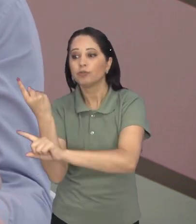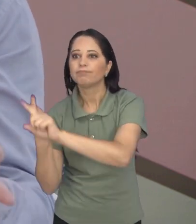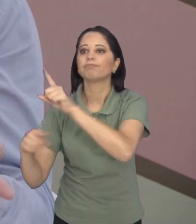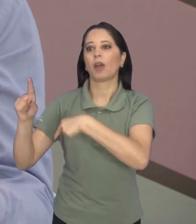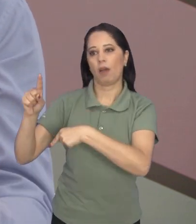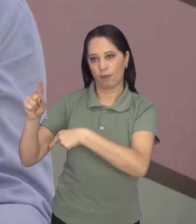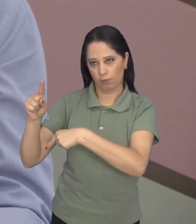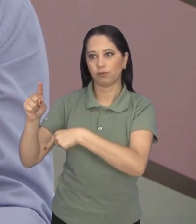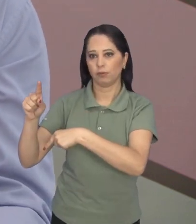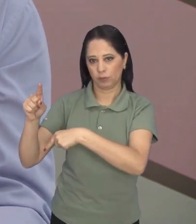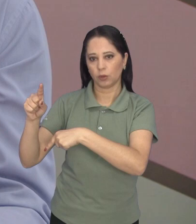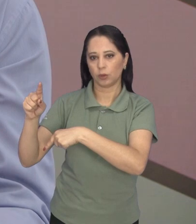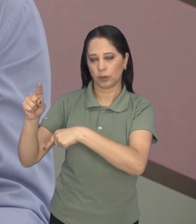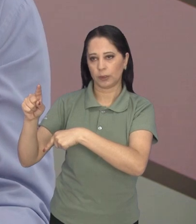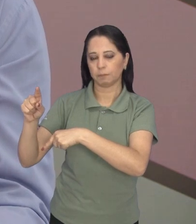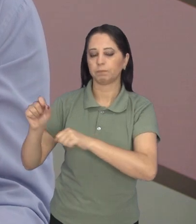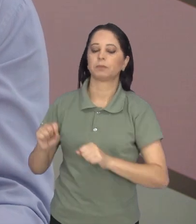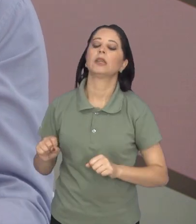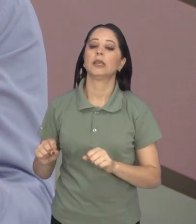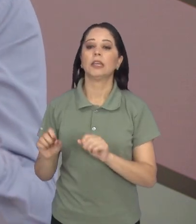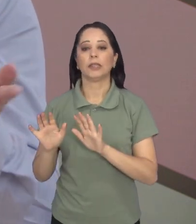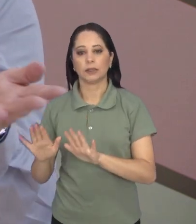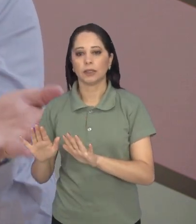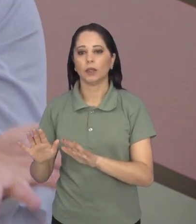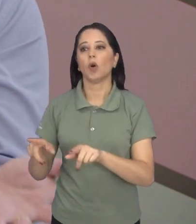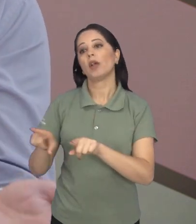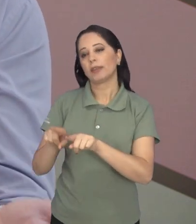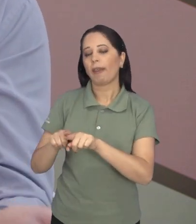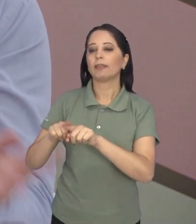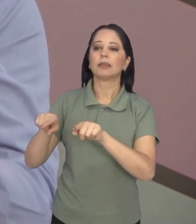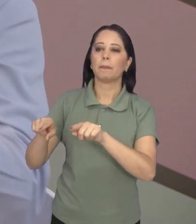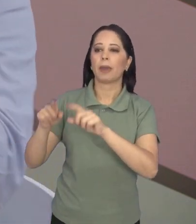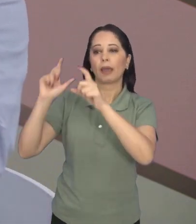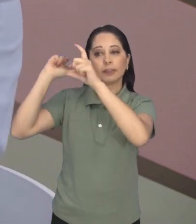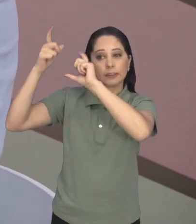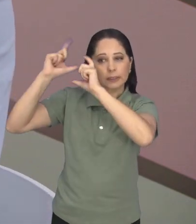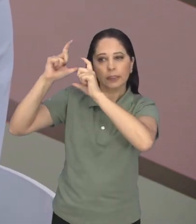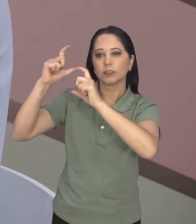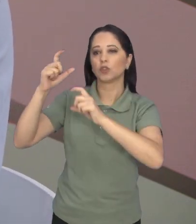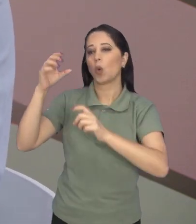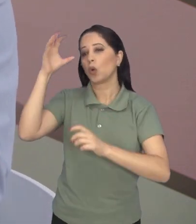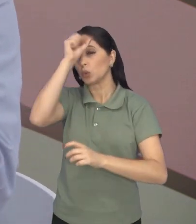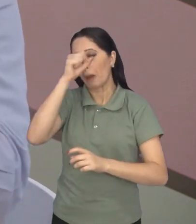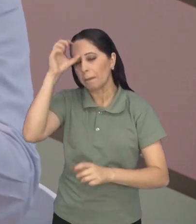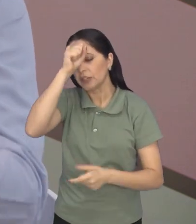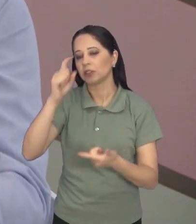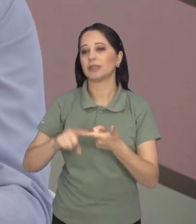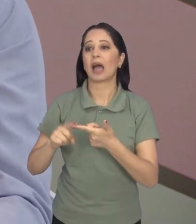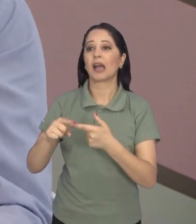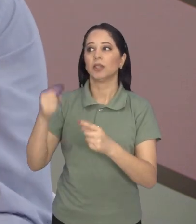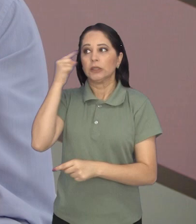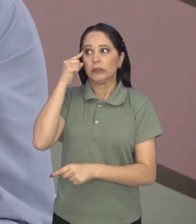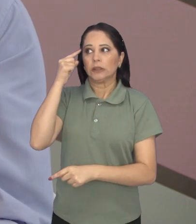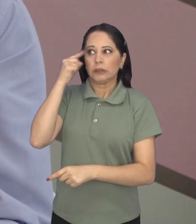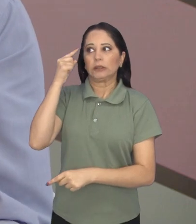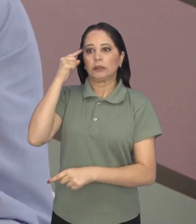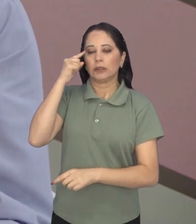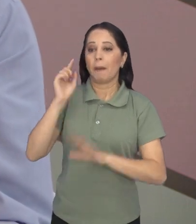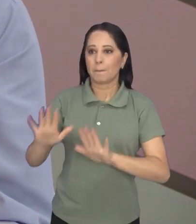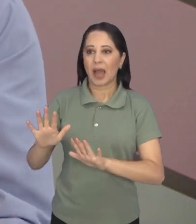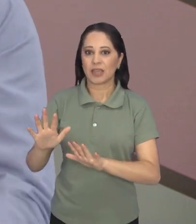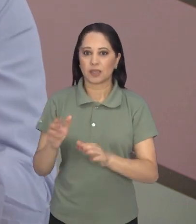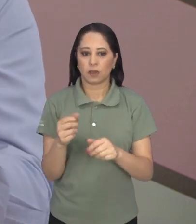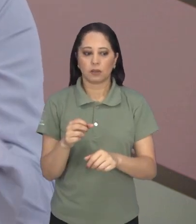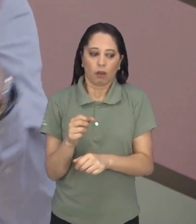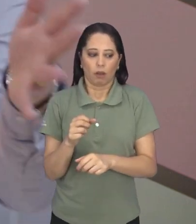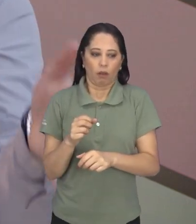outros sintomas, também relacionados a transtornos de desenvolvimento, como transtorno de déficit de atenção, transtorno obsessivo-compulsivo, mas nem todo